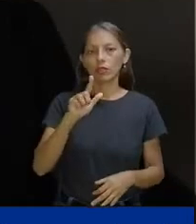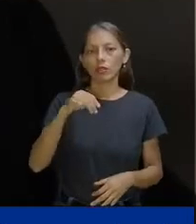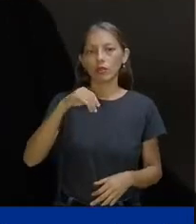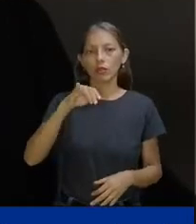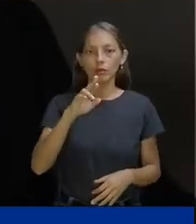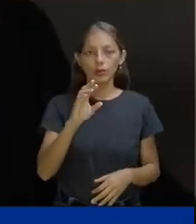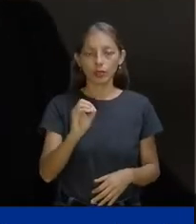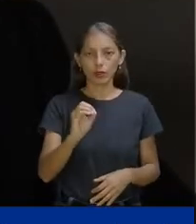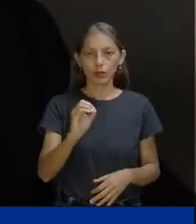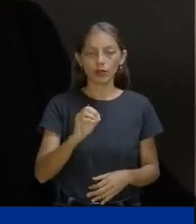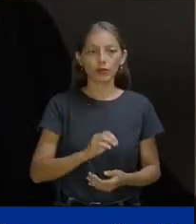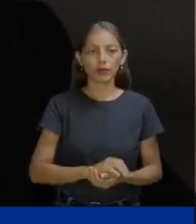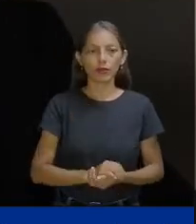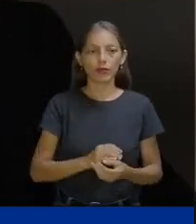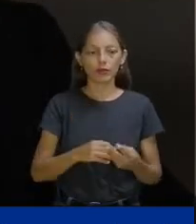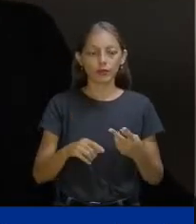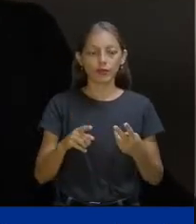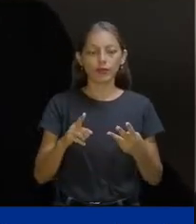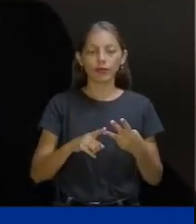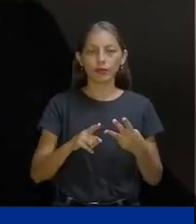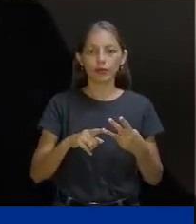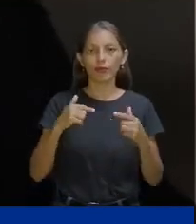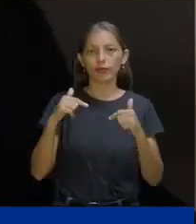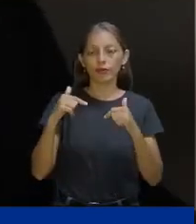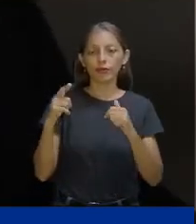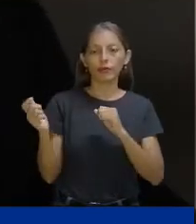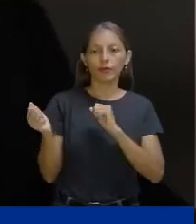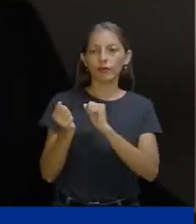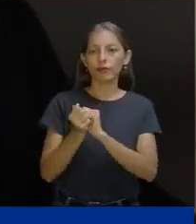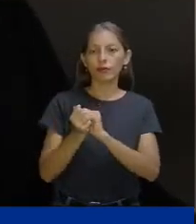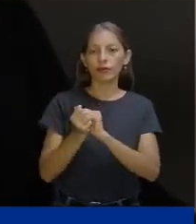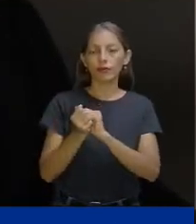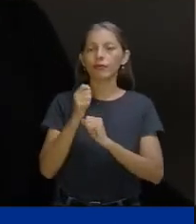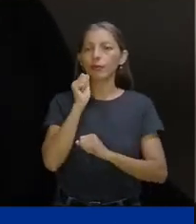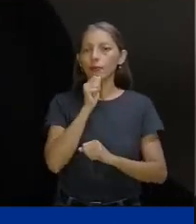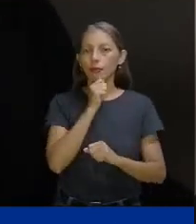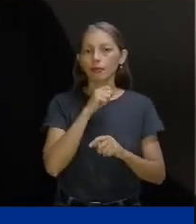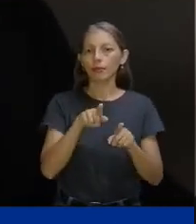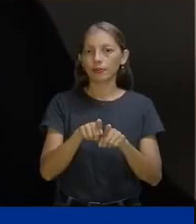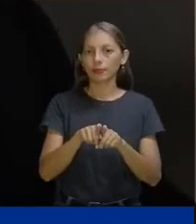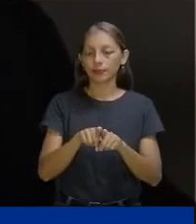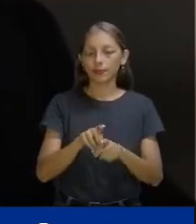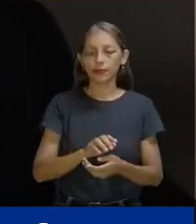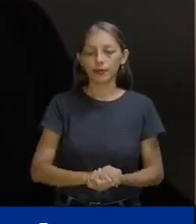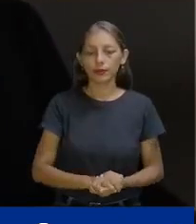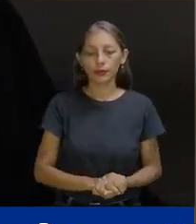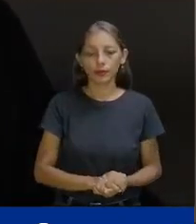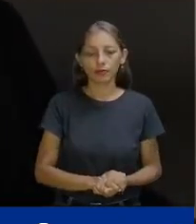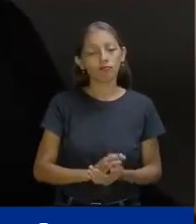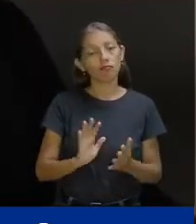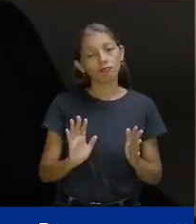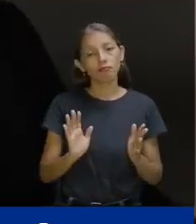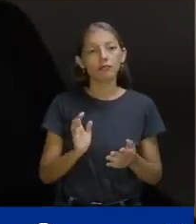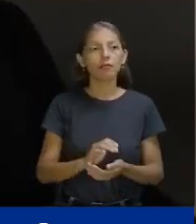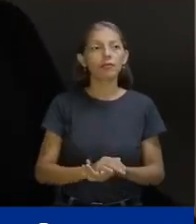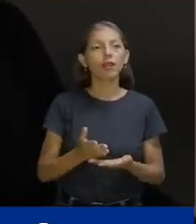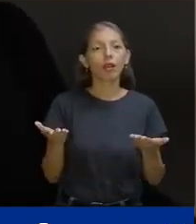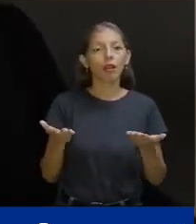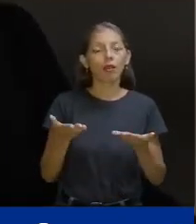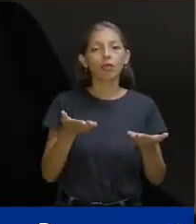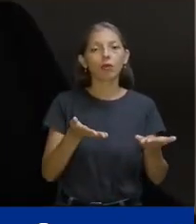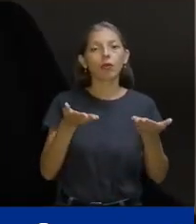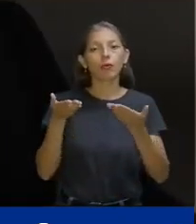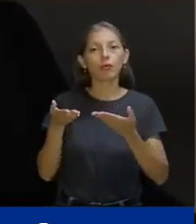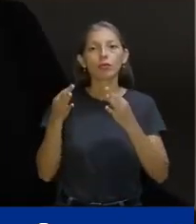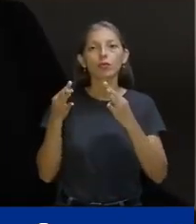funcionário Ítalo, lá da nossa, que trabalha na primeira vara do Tribunal do Júri de Macapá. Fora isso, convido a todos